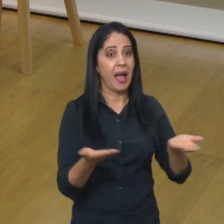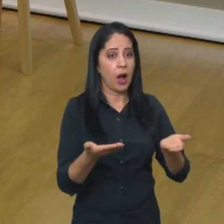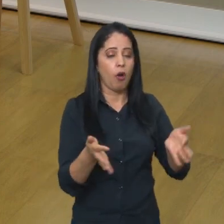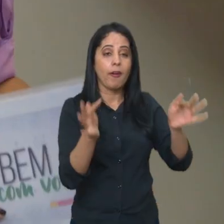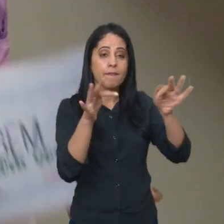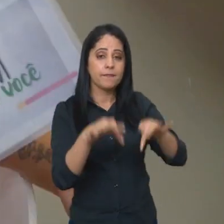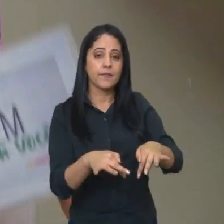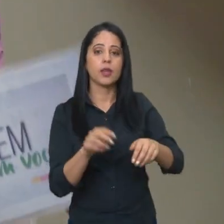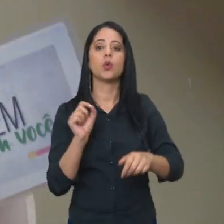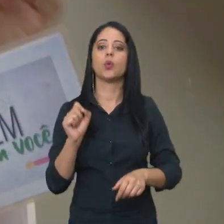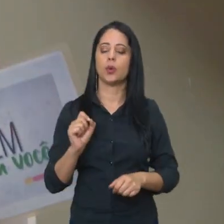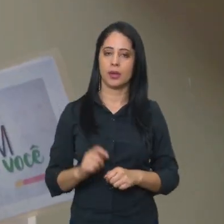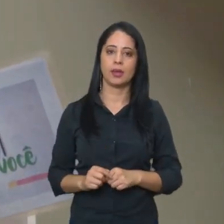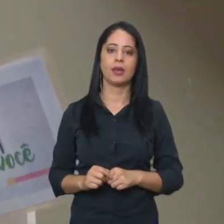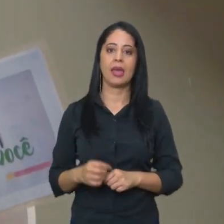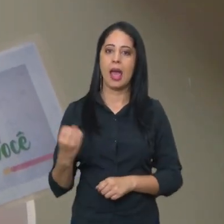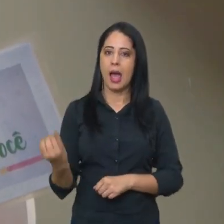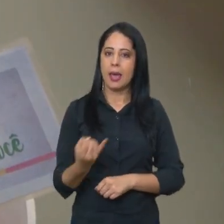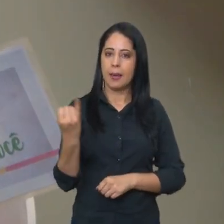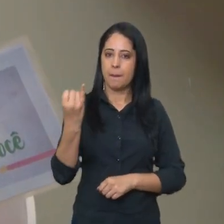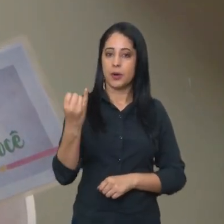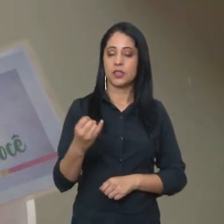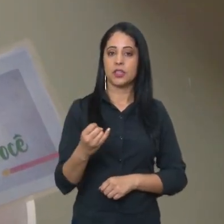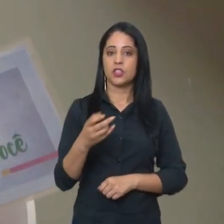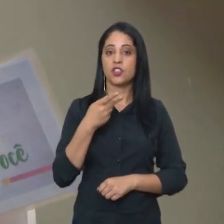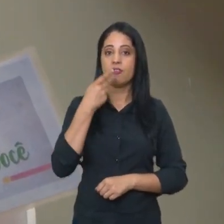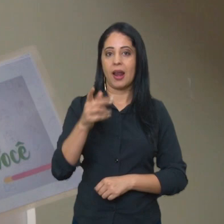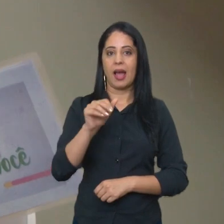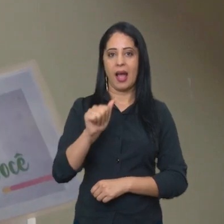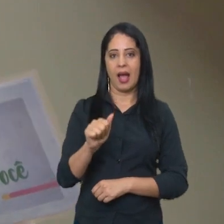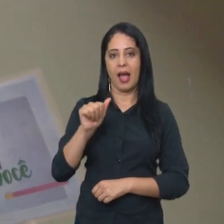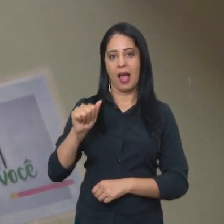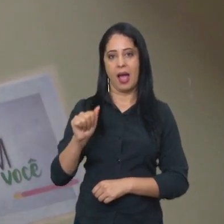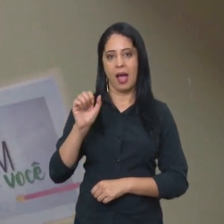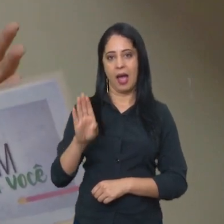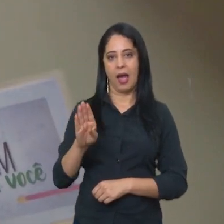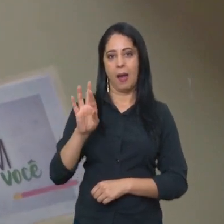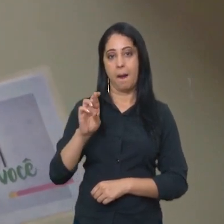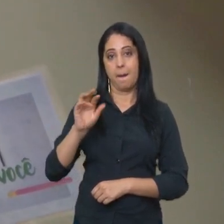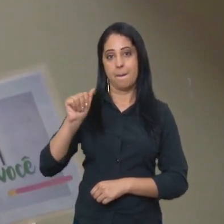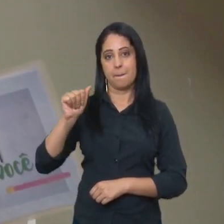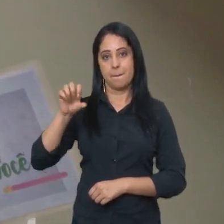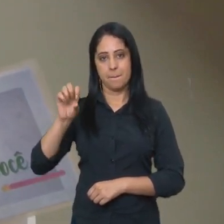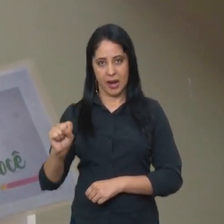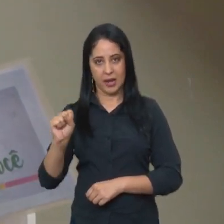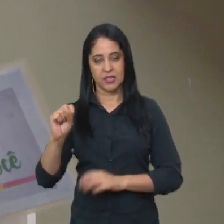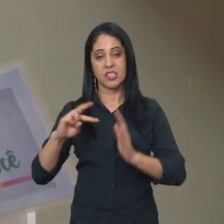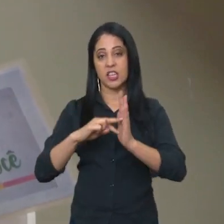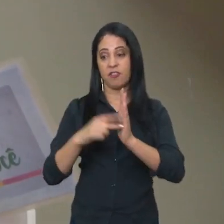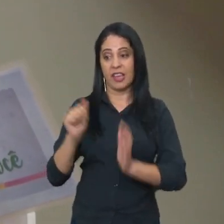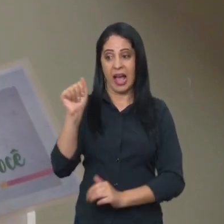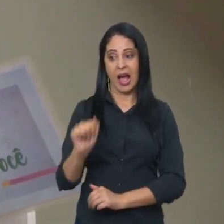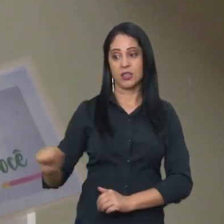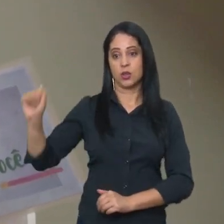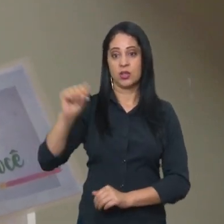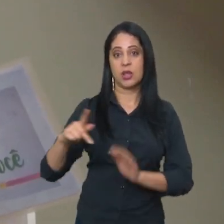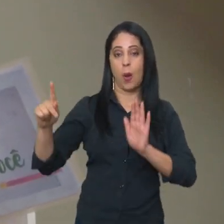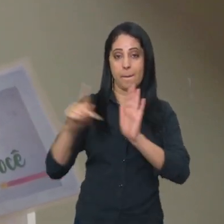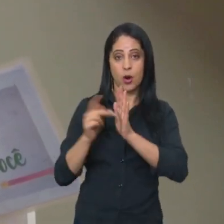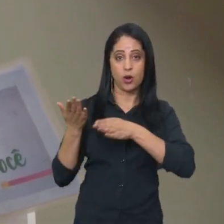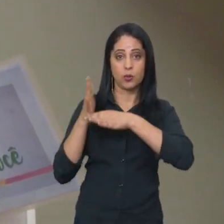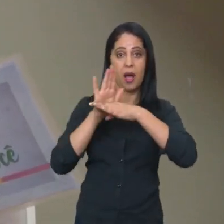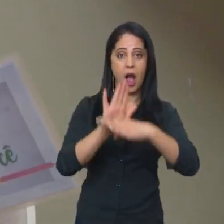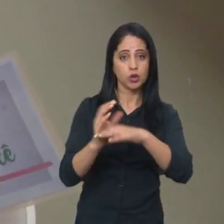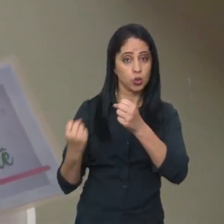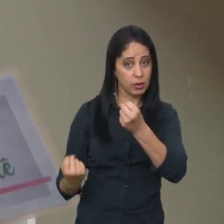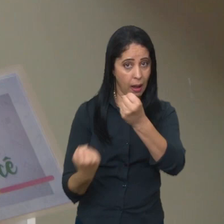é importante falar sobre a Abras. O que é a Abras? É uma associação brasileira de Alzheimer que oferece